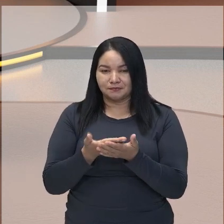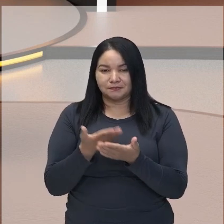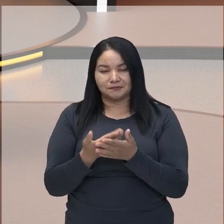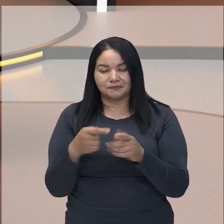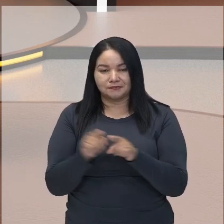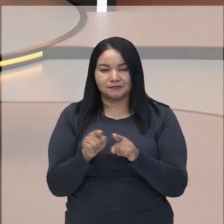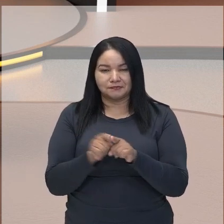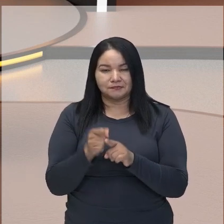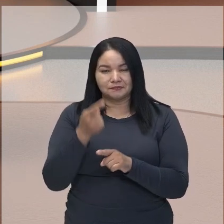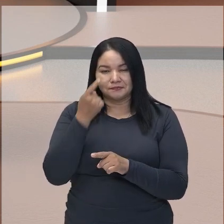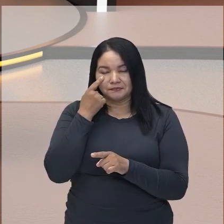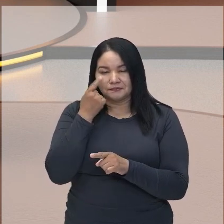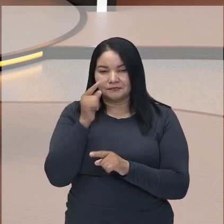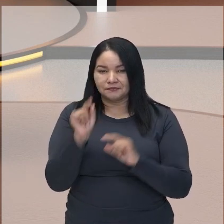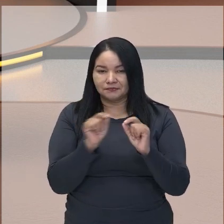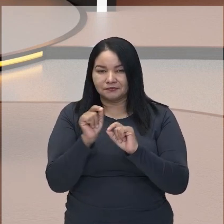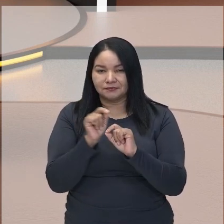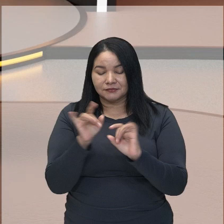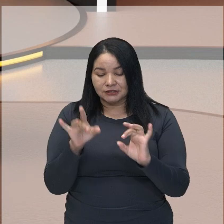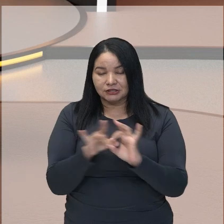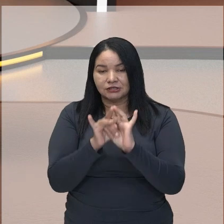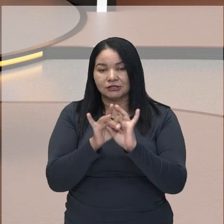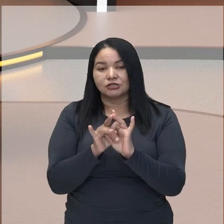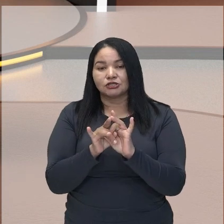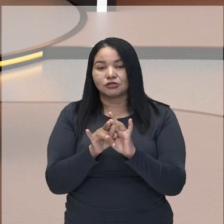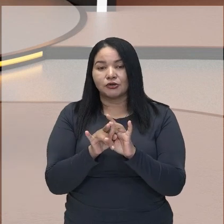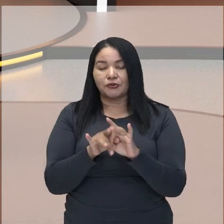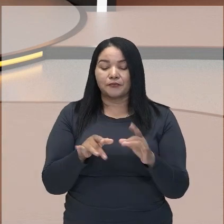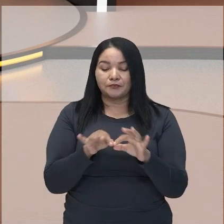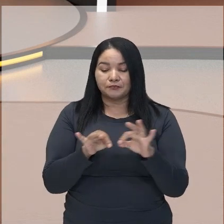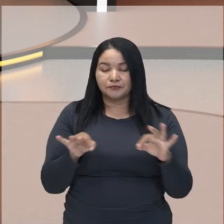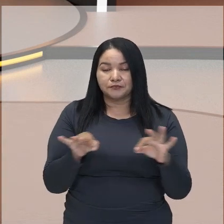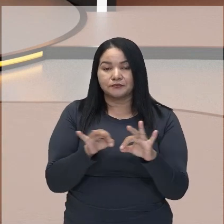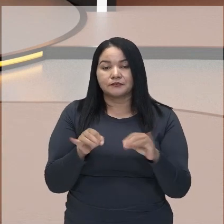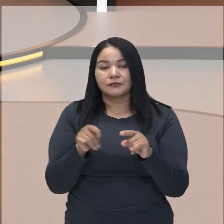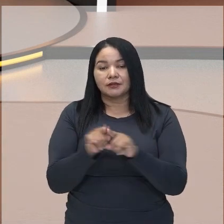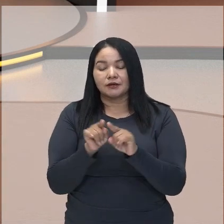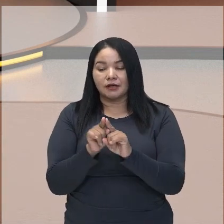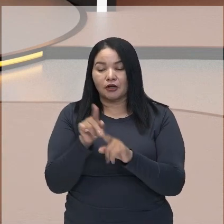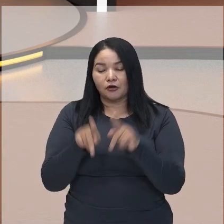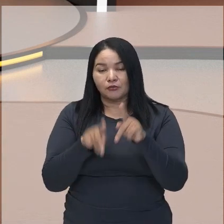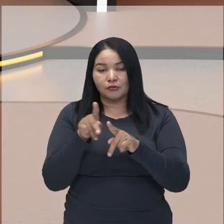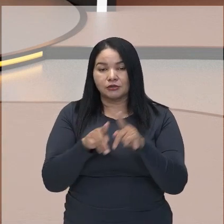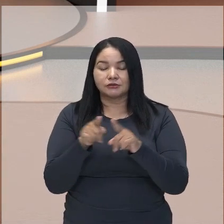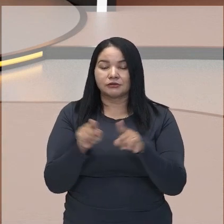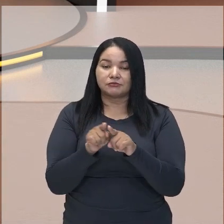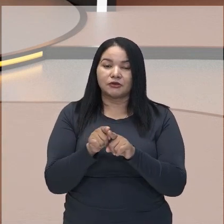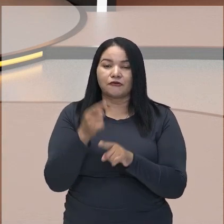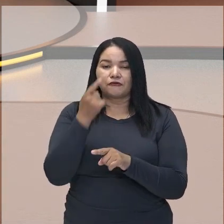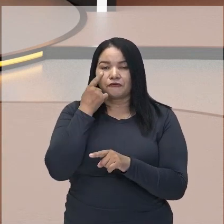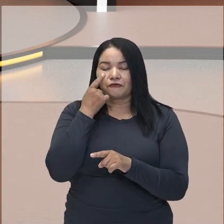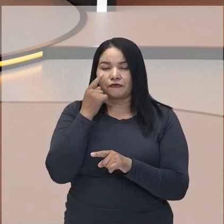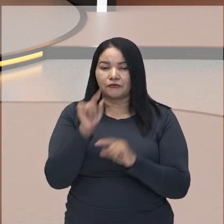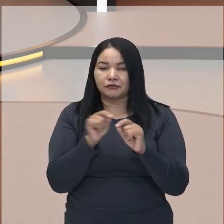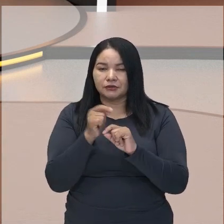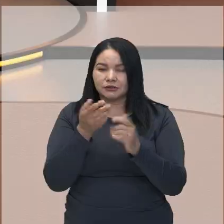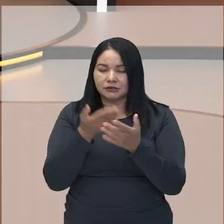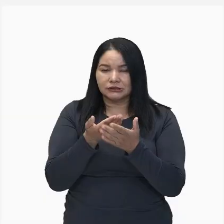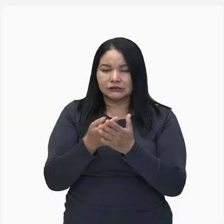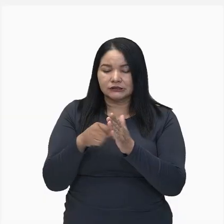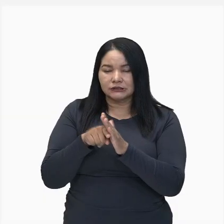essa composição demográfica no Japão, onde também temos que verificar aí em relação